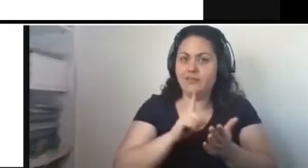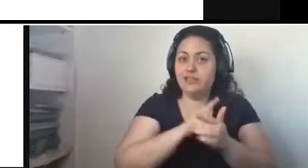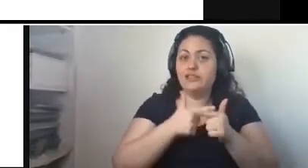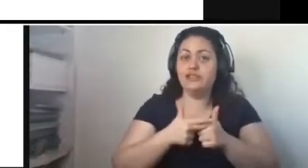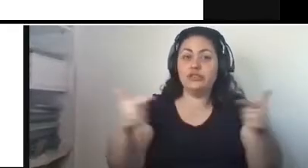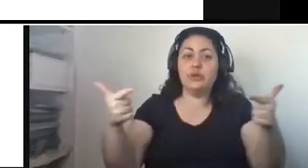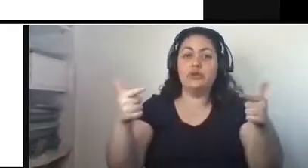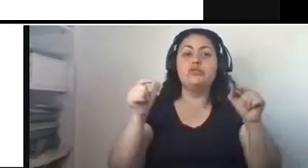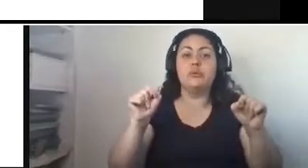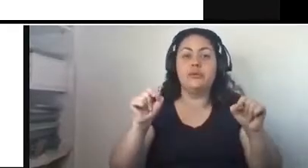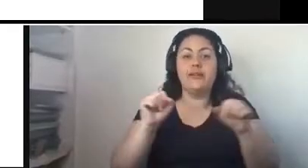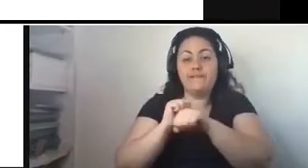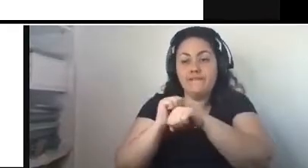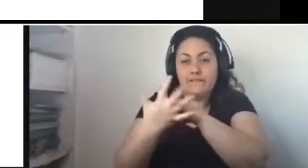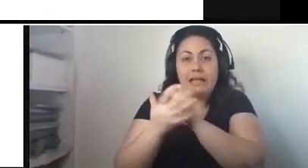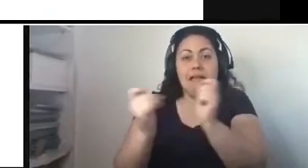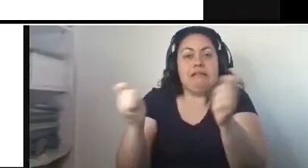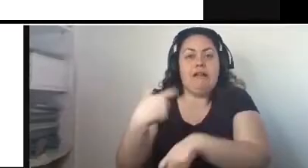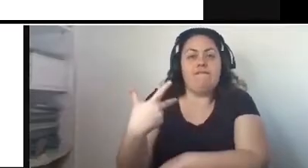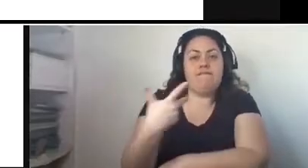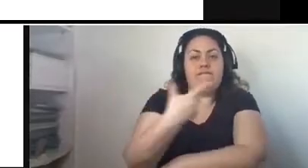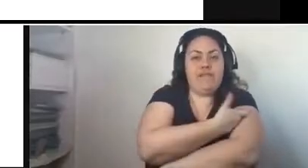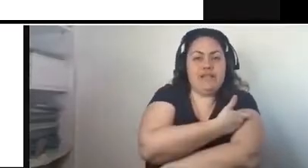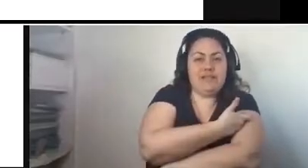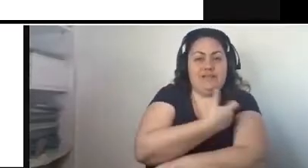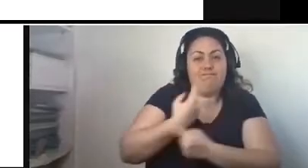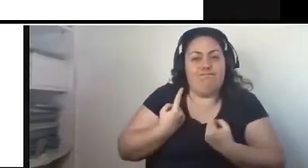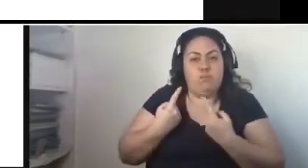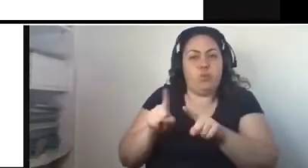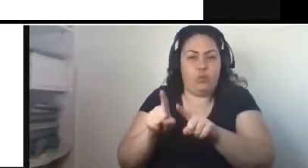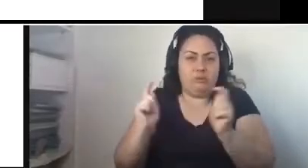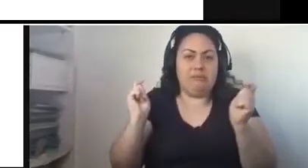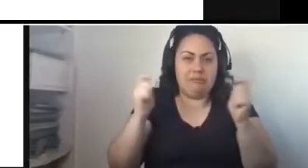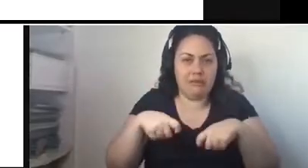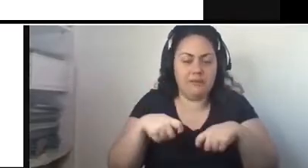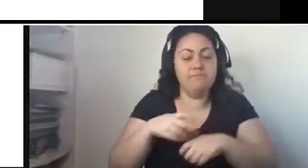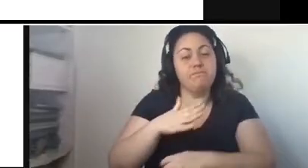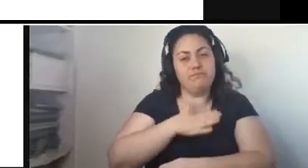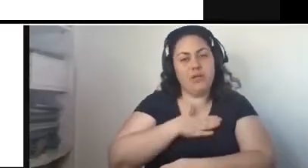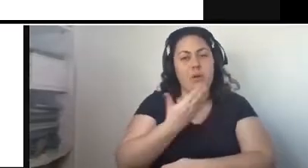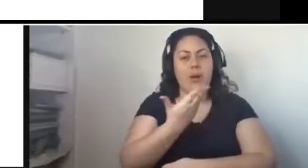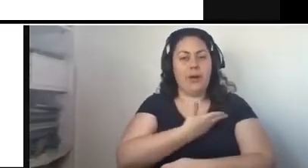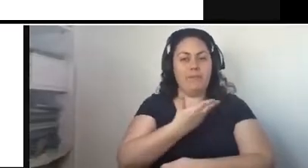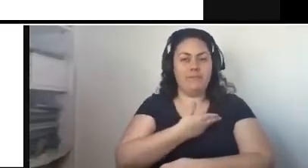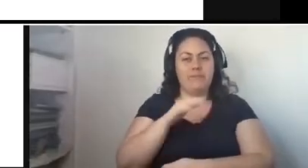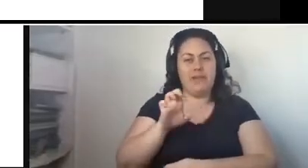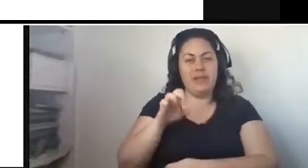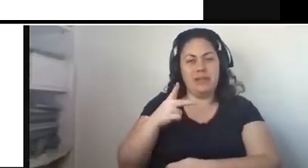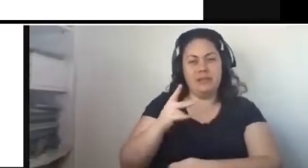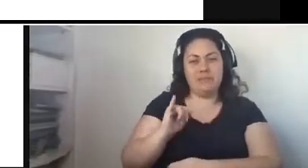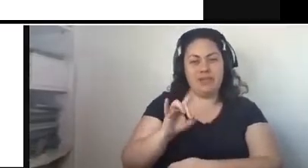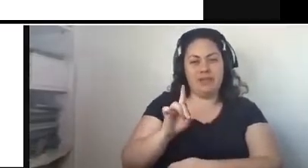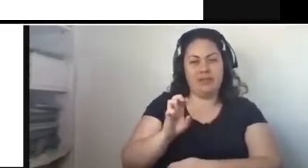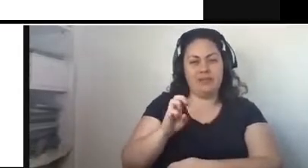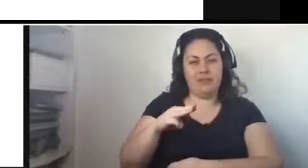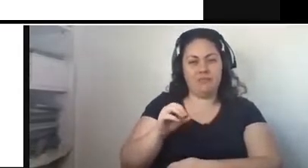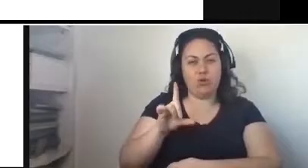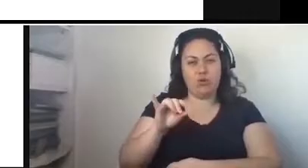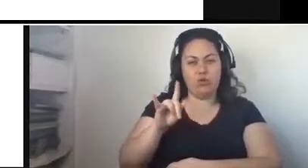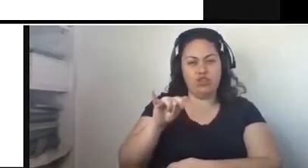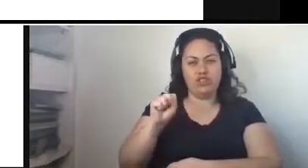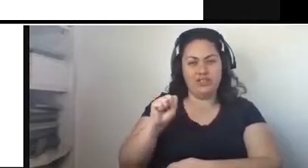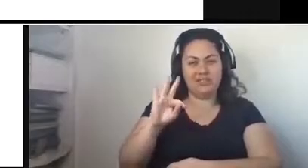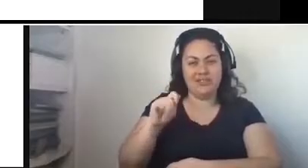ser vacinável e, como um amigo meu, epidemiologista especializado em doenças